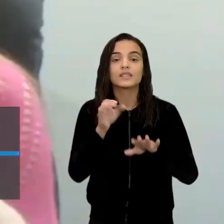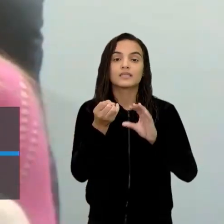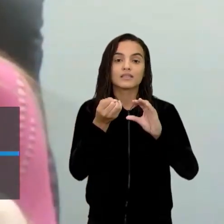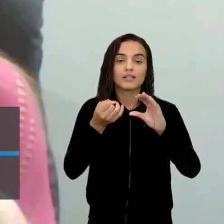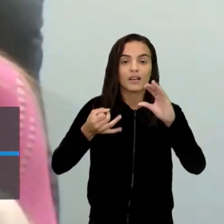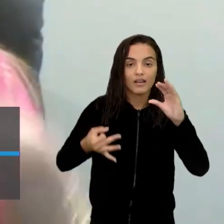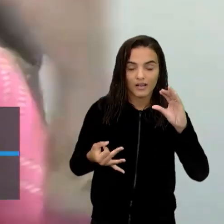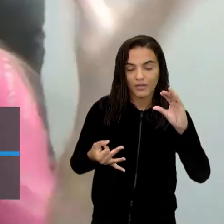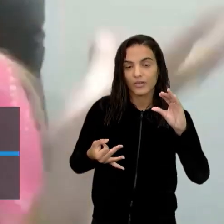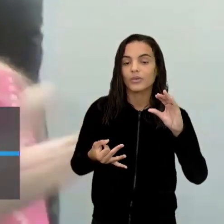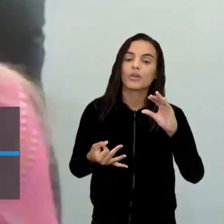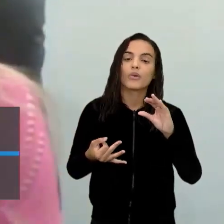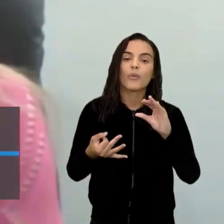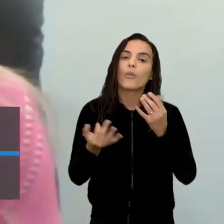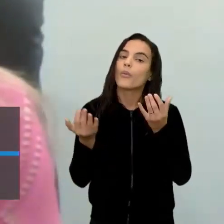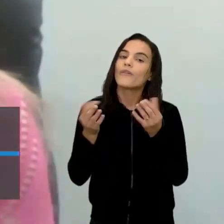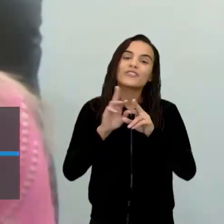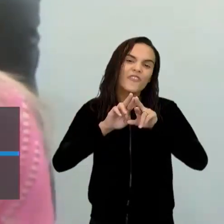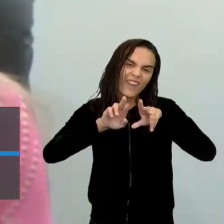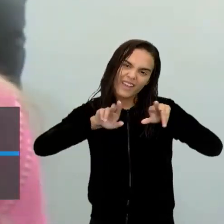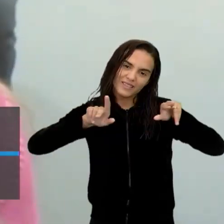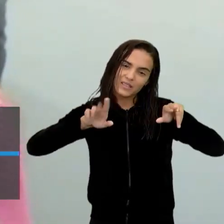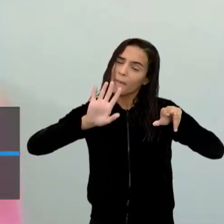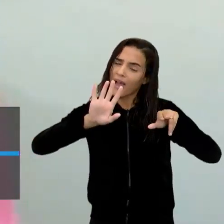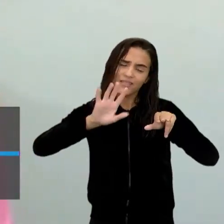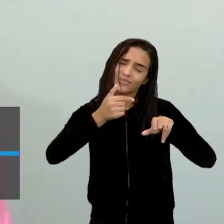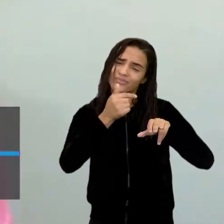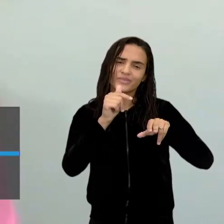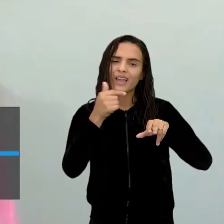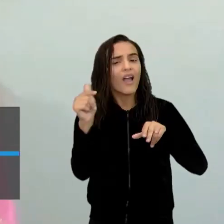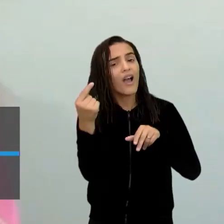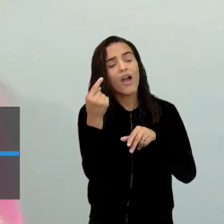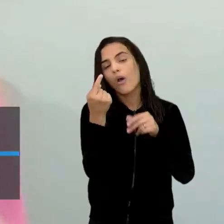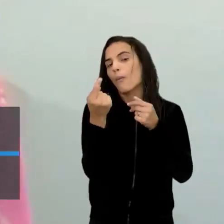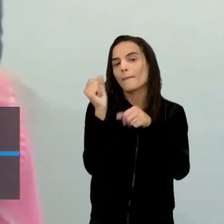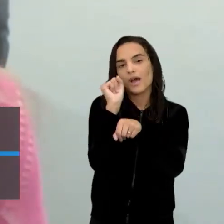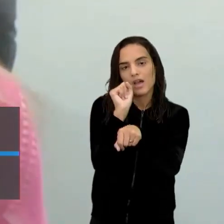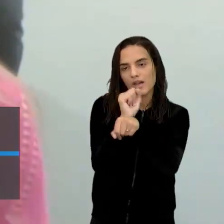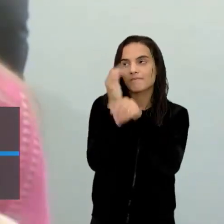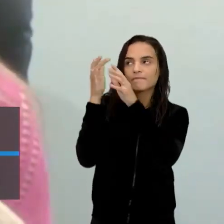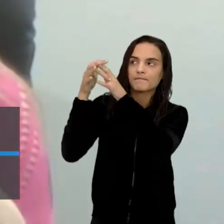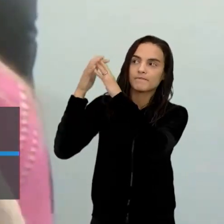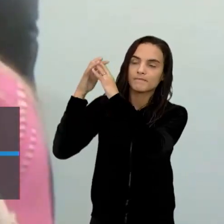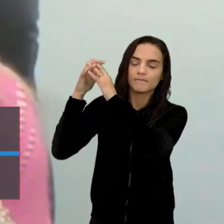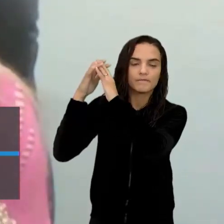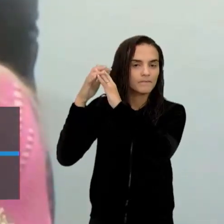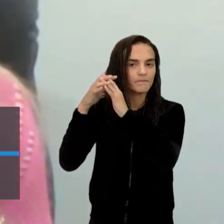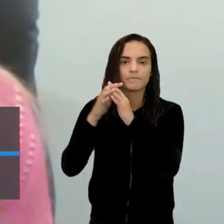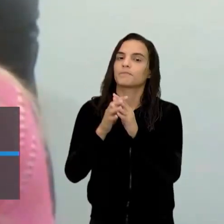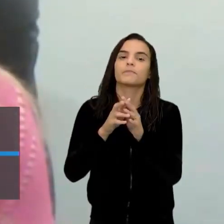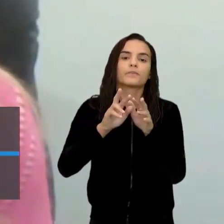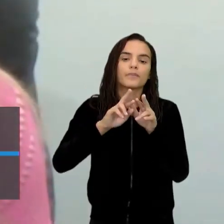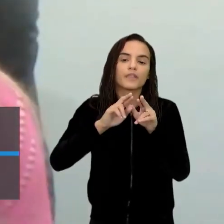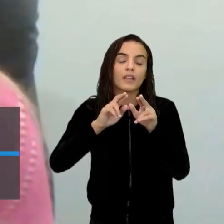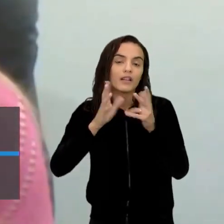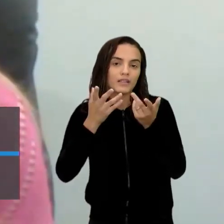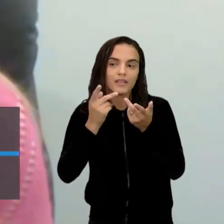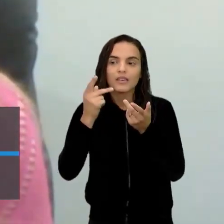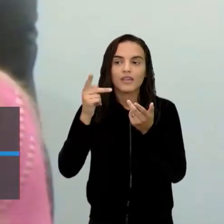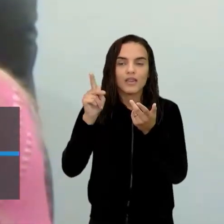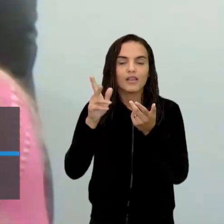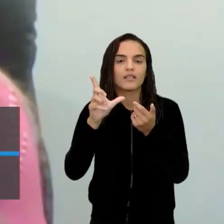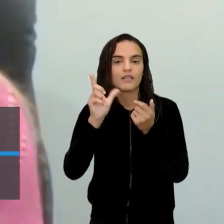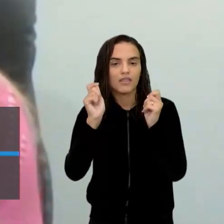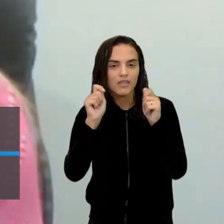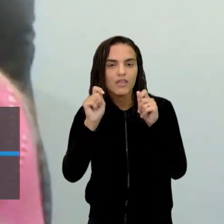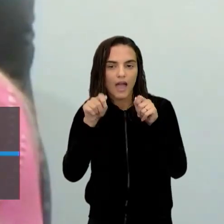caracterizado como um múltiplo, e não é. Ele é um paralisado cerebral que, com as condições de